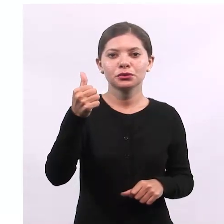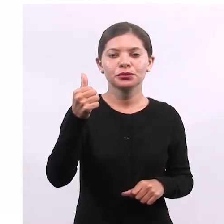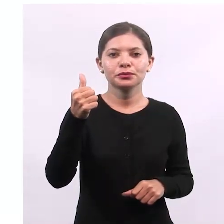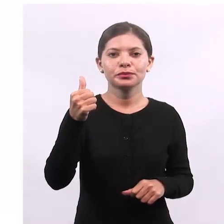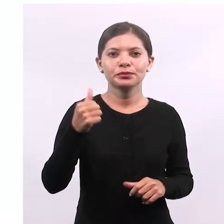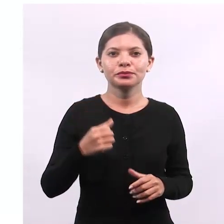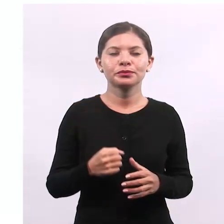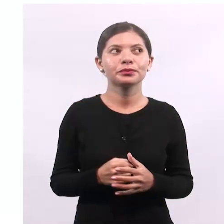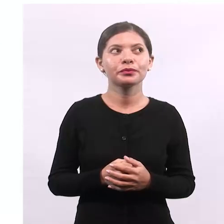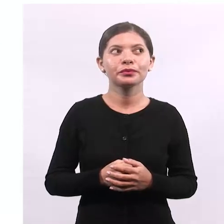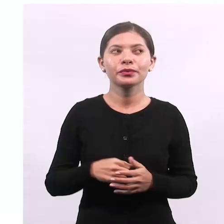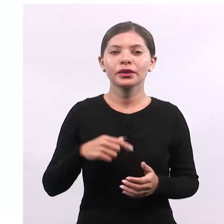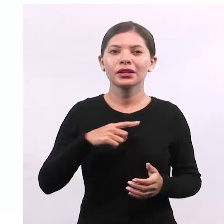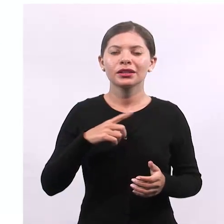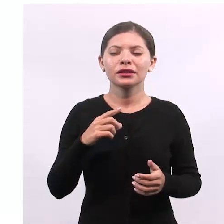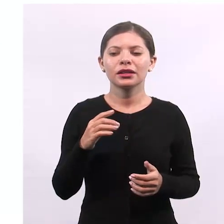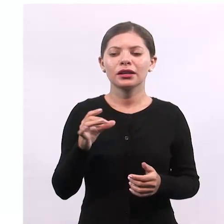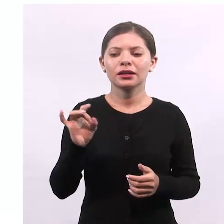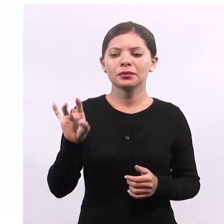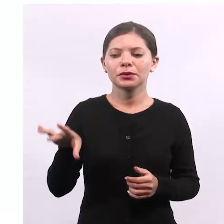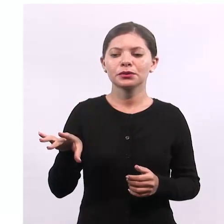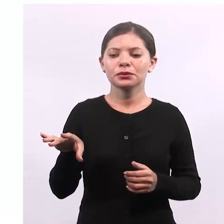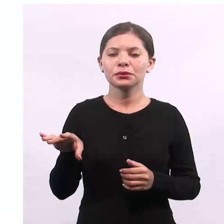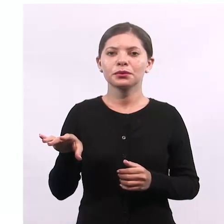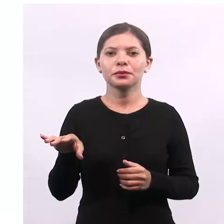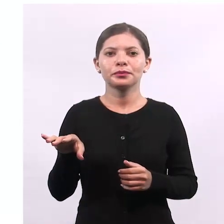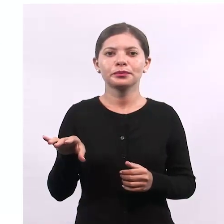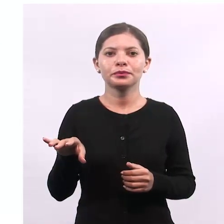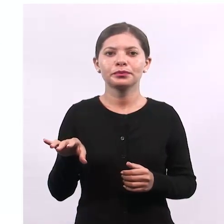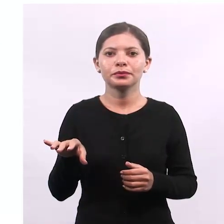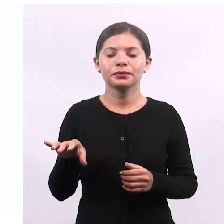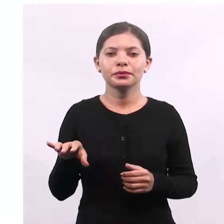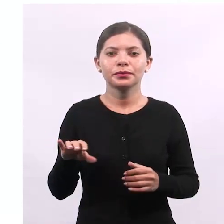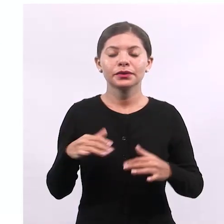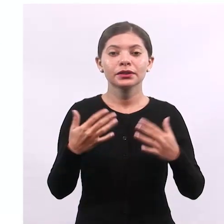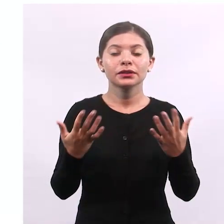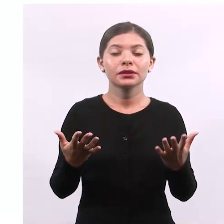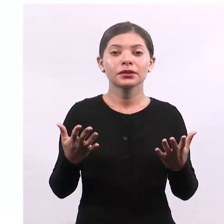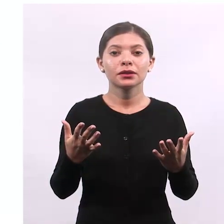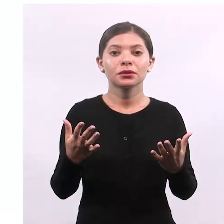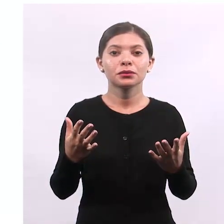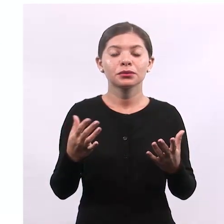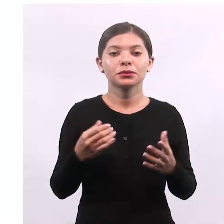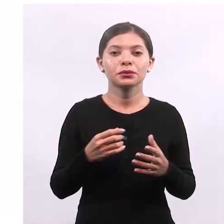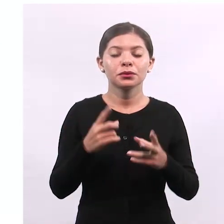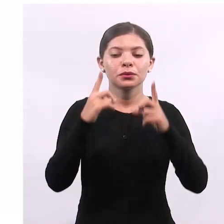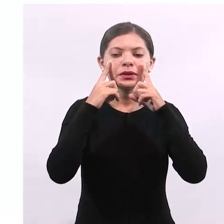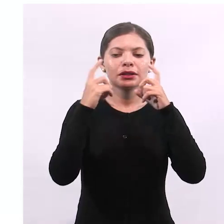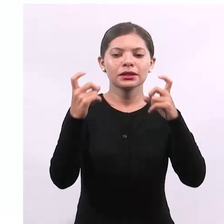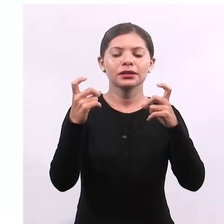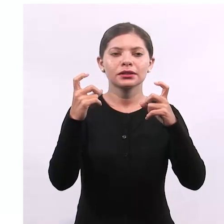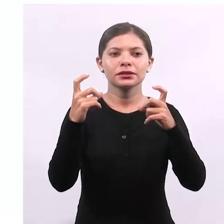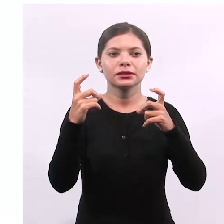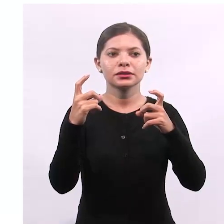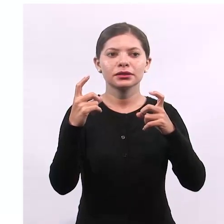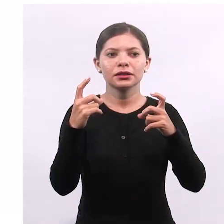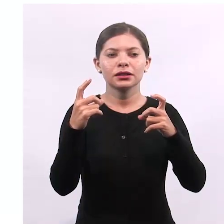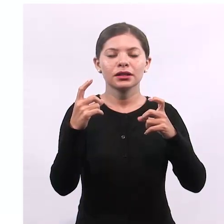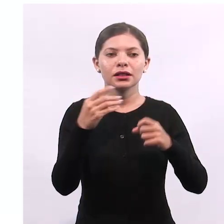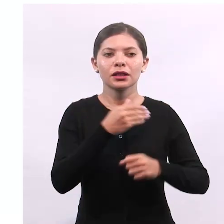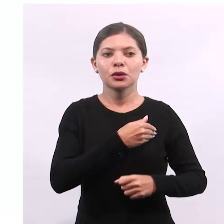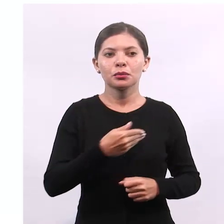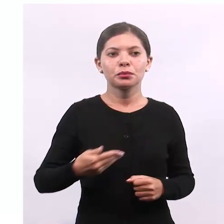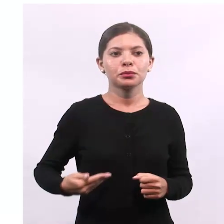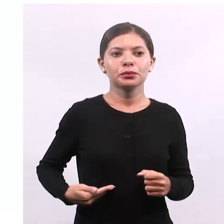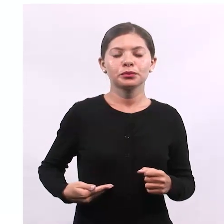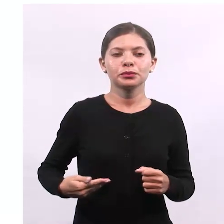um declínio de matrícula Então como interesse da política pública seria identificar Por que que houve um declínio de